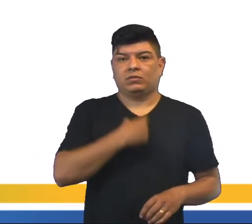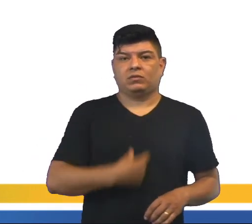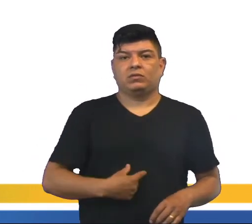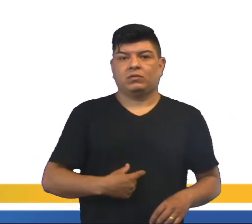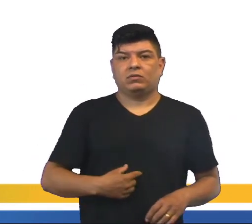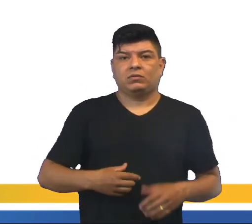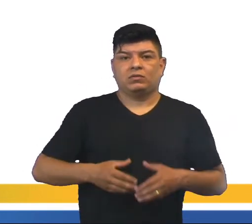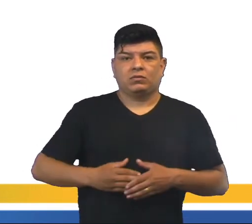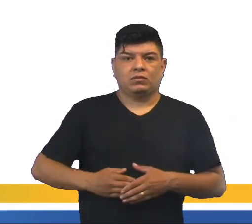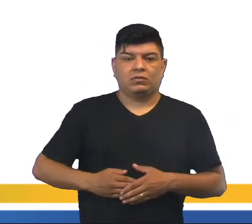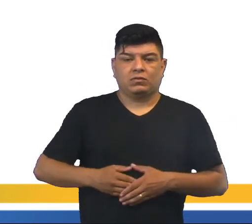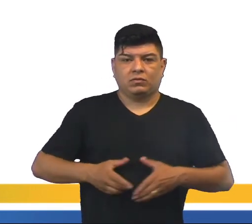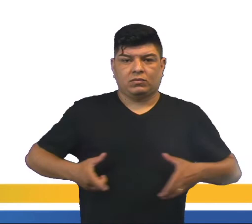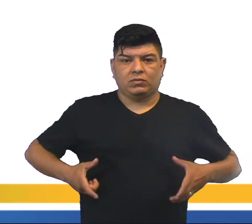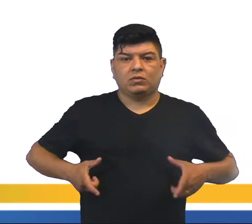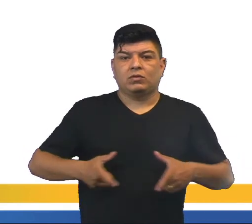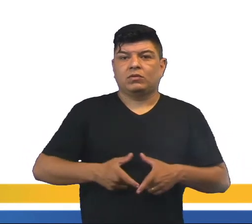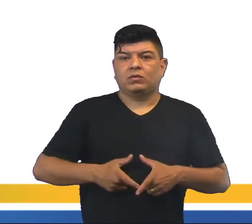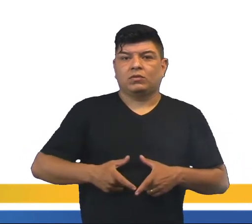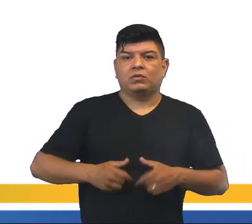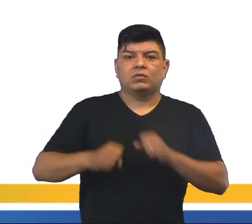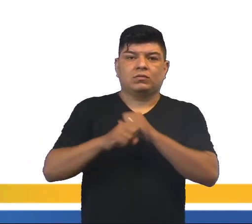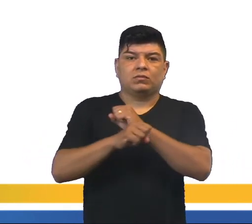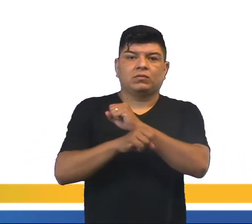intestino delgado, intestino grosso e ânus.